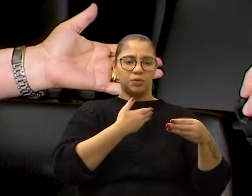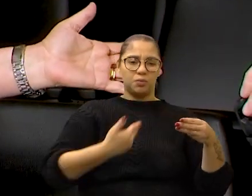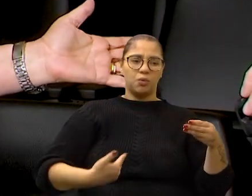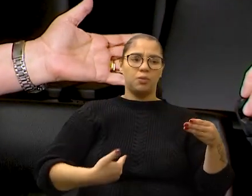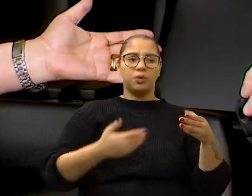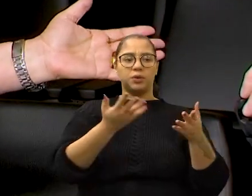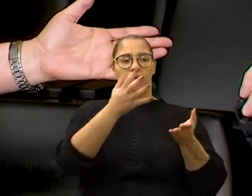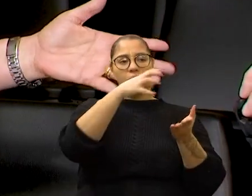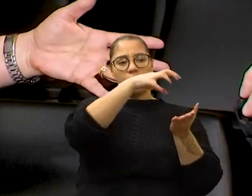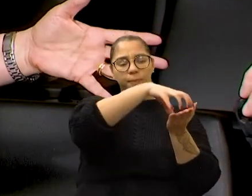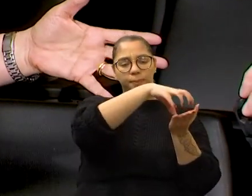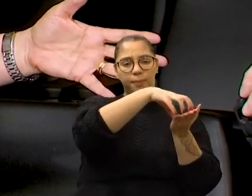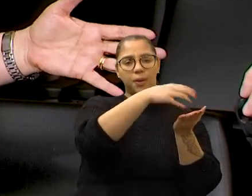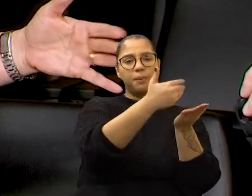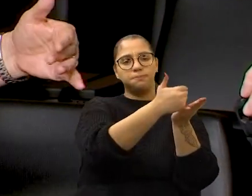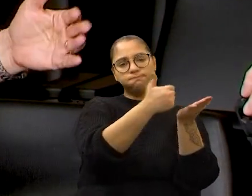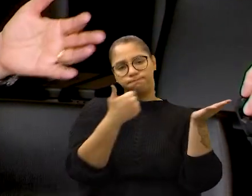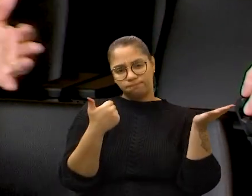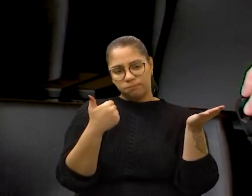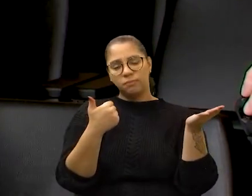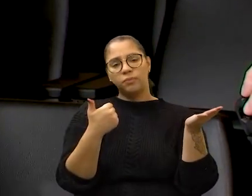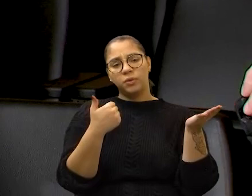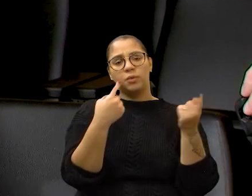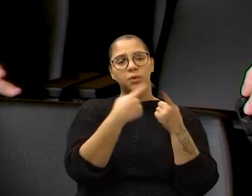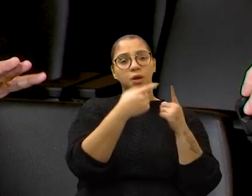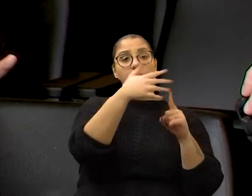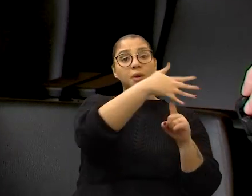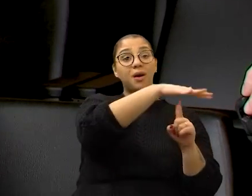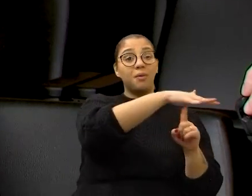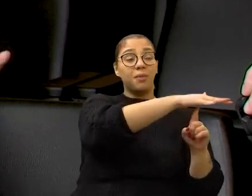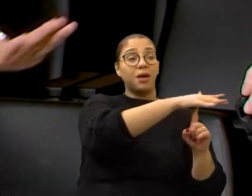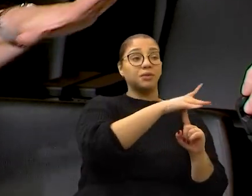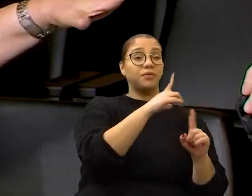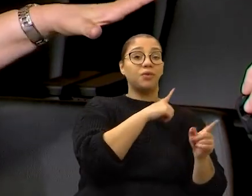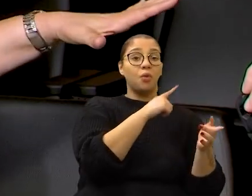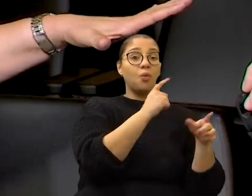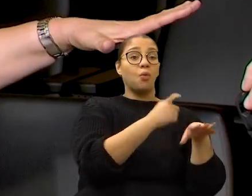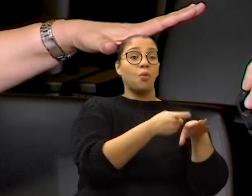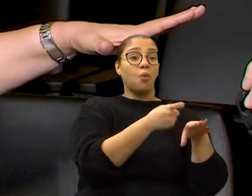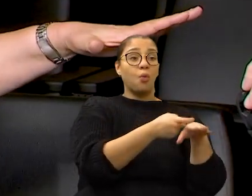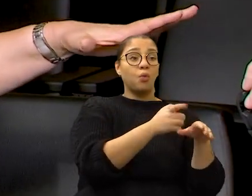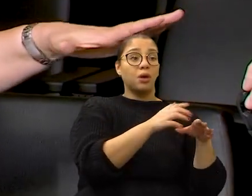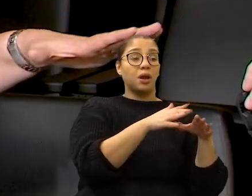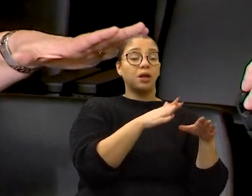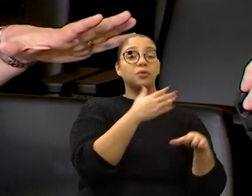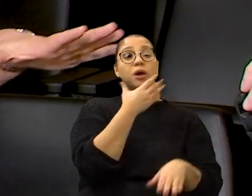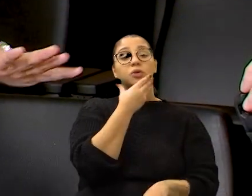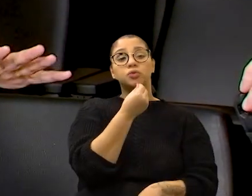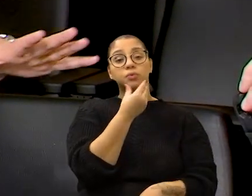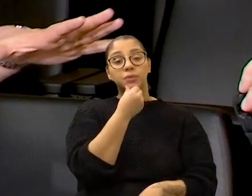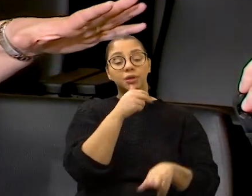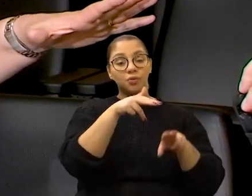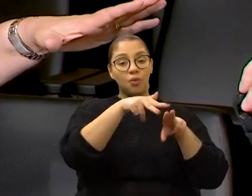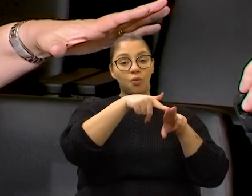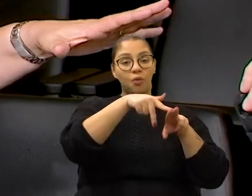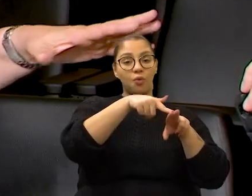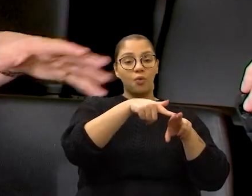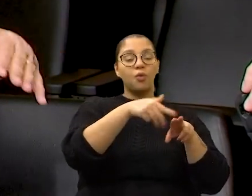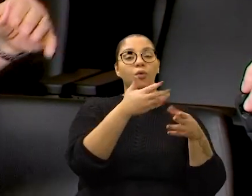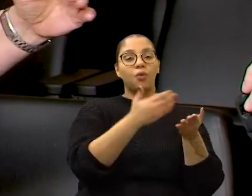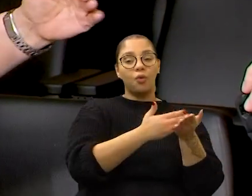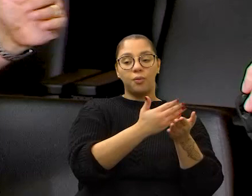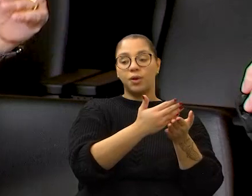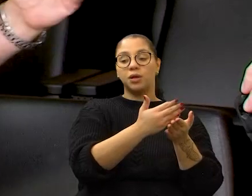uma praça, então a base da Guarda Municipal teve que sair de lá, mas ficou um concreto. Aí os meninos lá, os